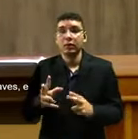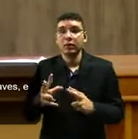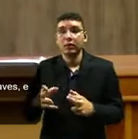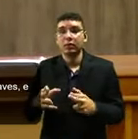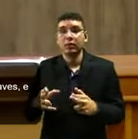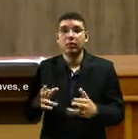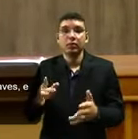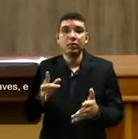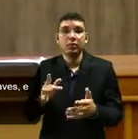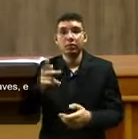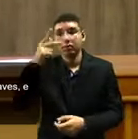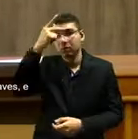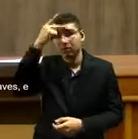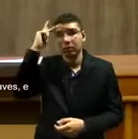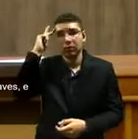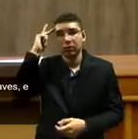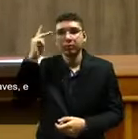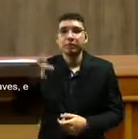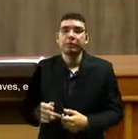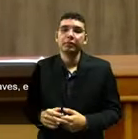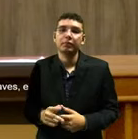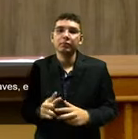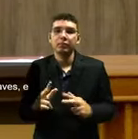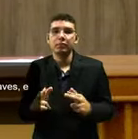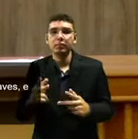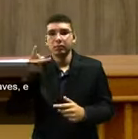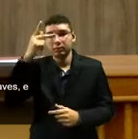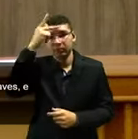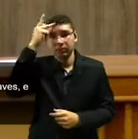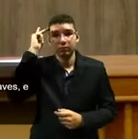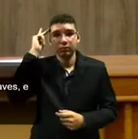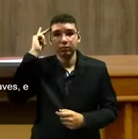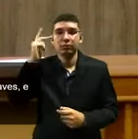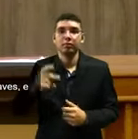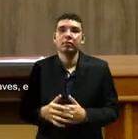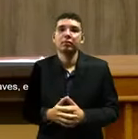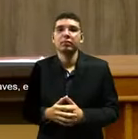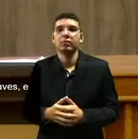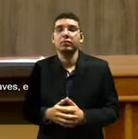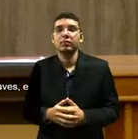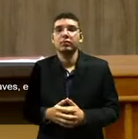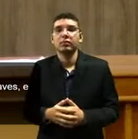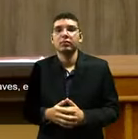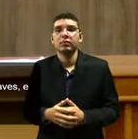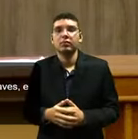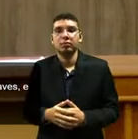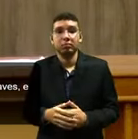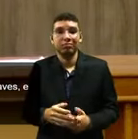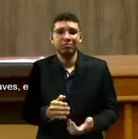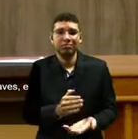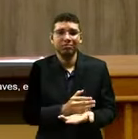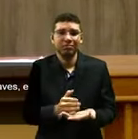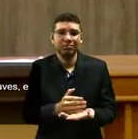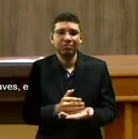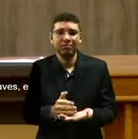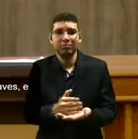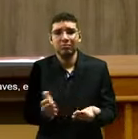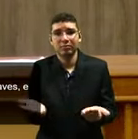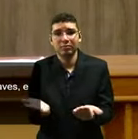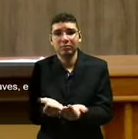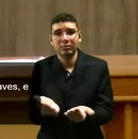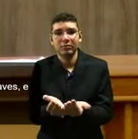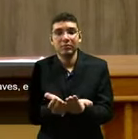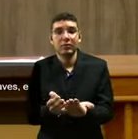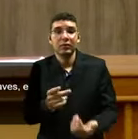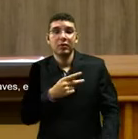tem irmão aí até mesmo quando tivemos aquele problema aqui dos do irmão eu vi foi muito crente aqui Pastor tem